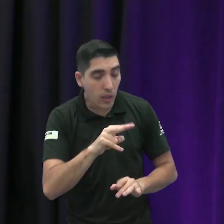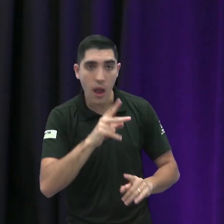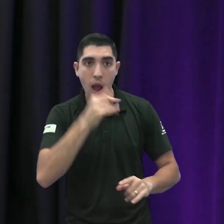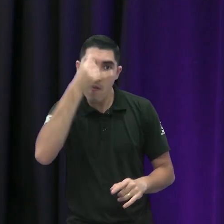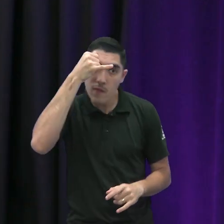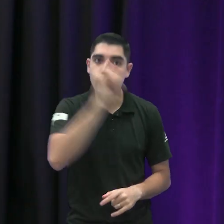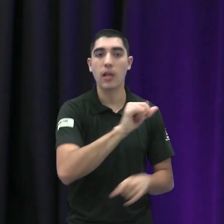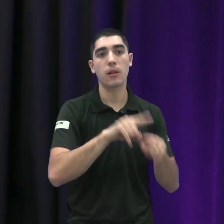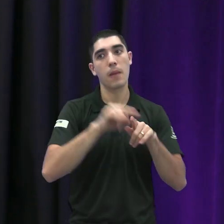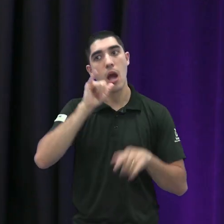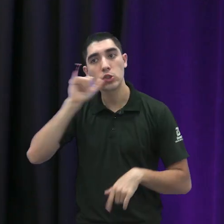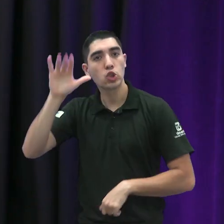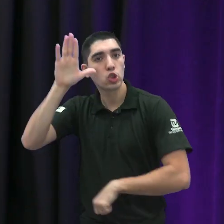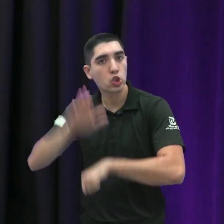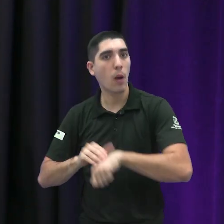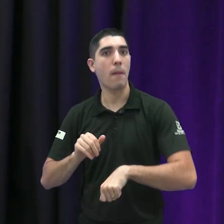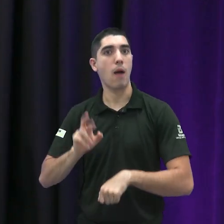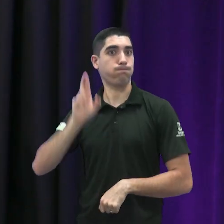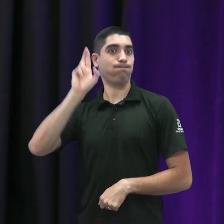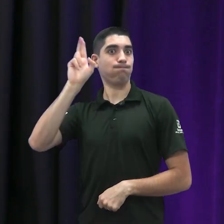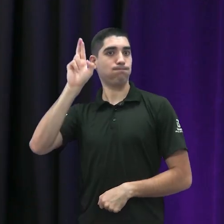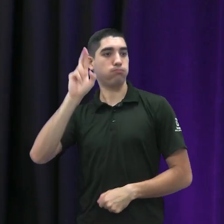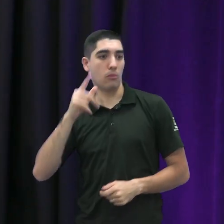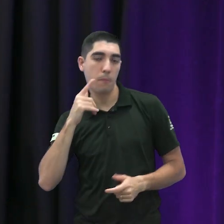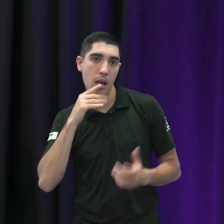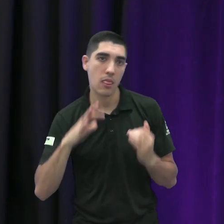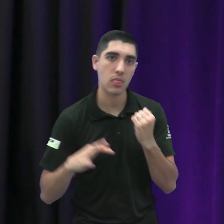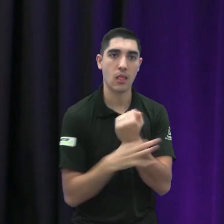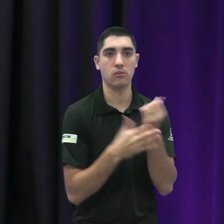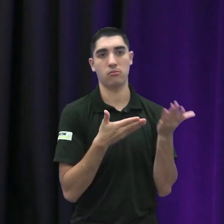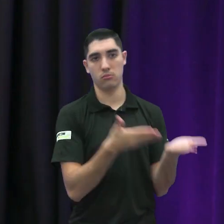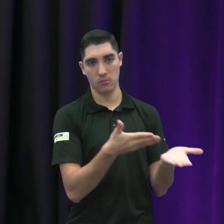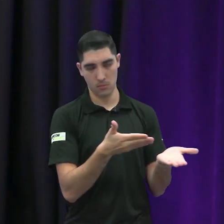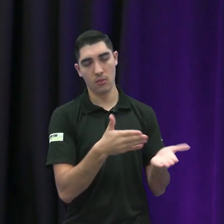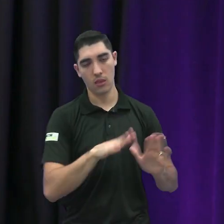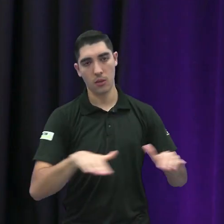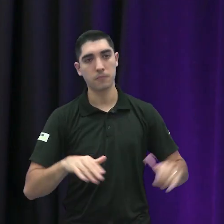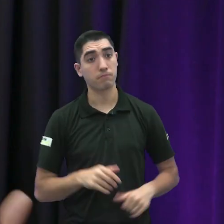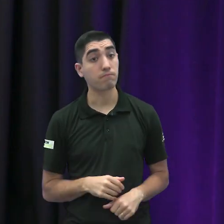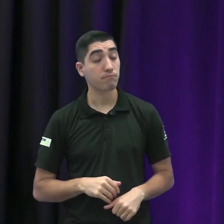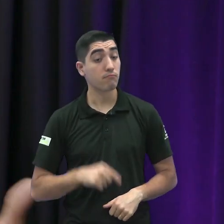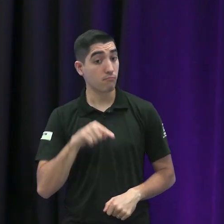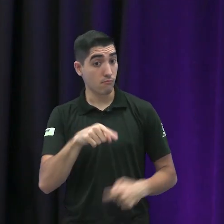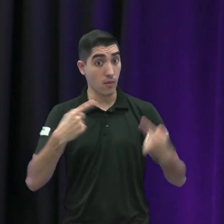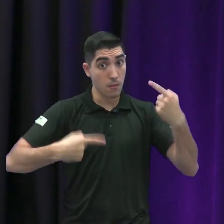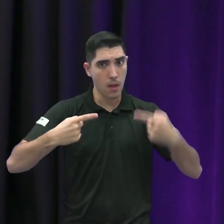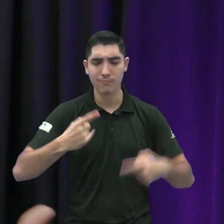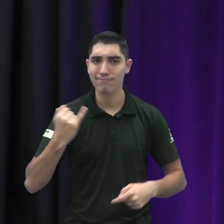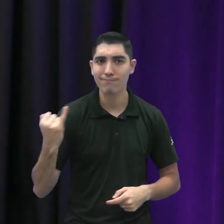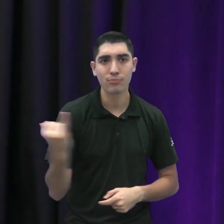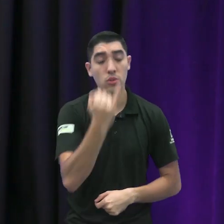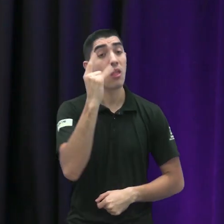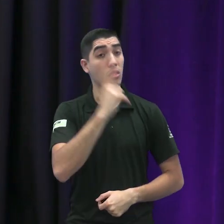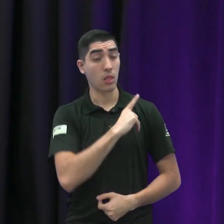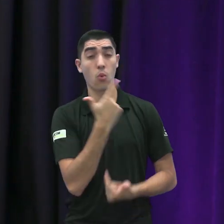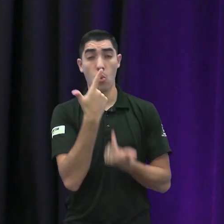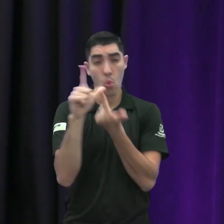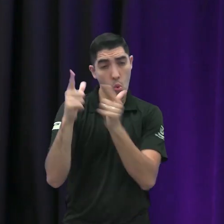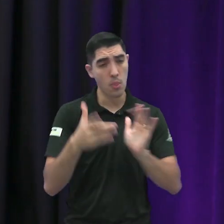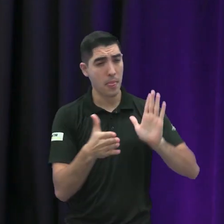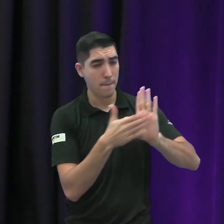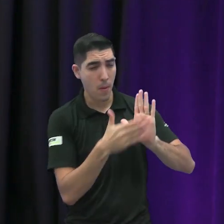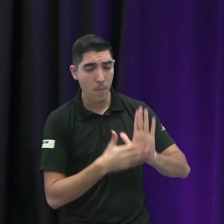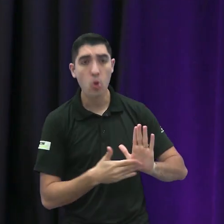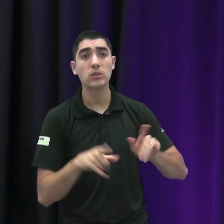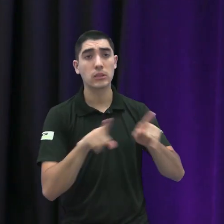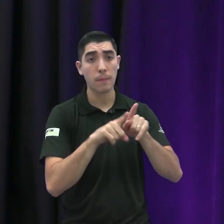alguma coisa. E esse debate é tão importante que vão surgindo propostas e novas soluções